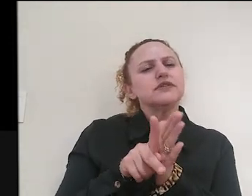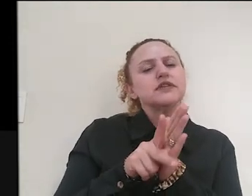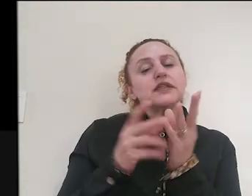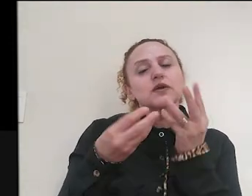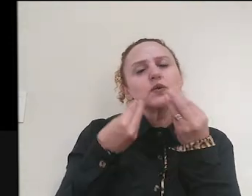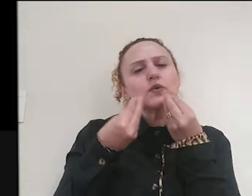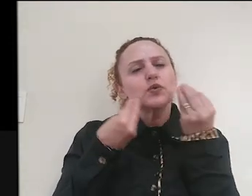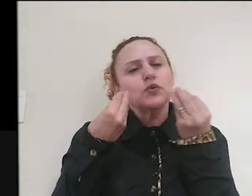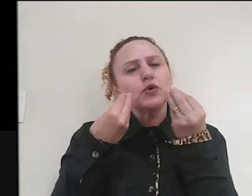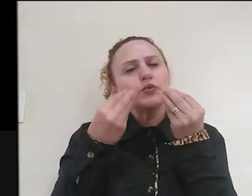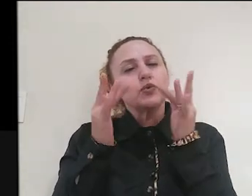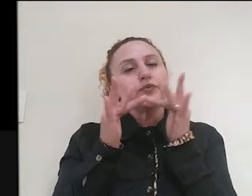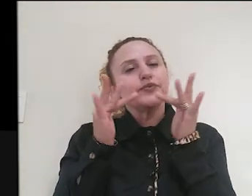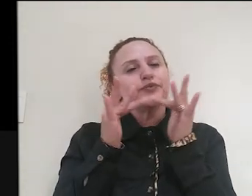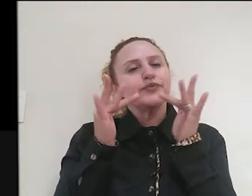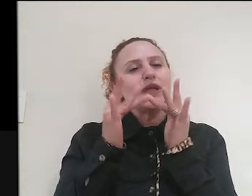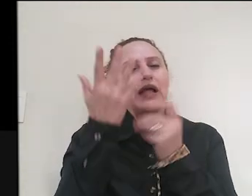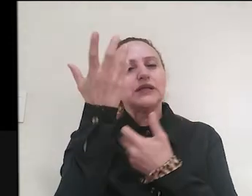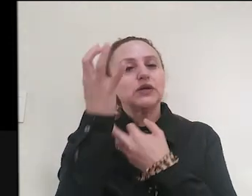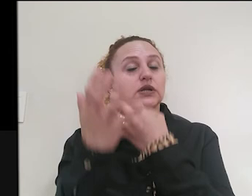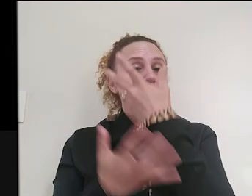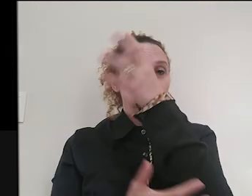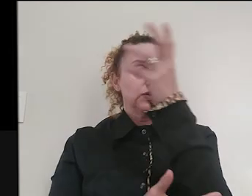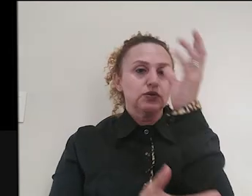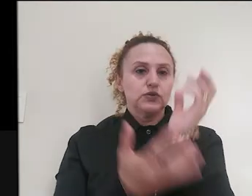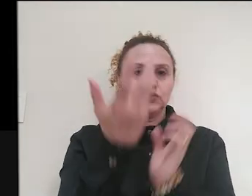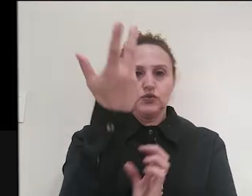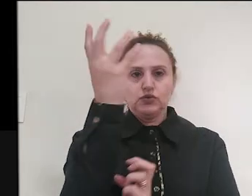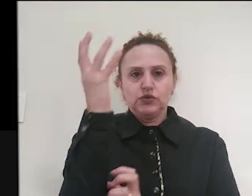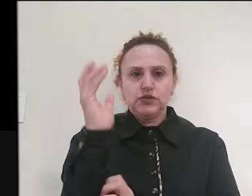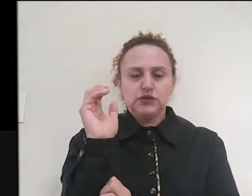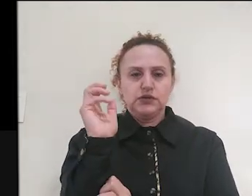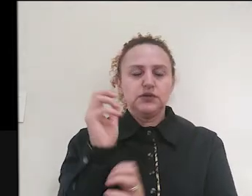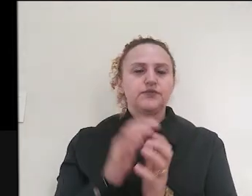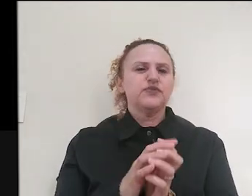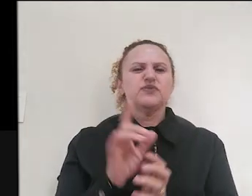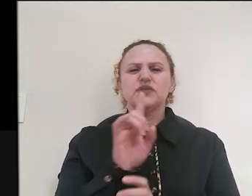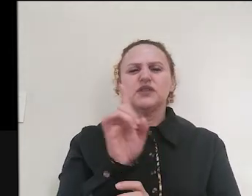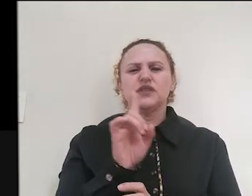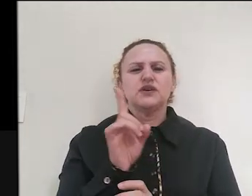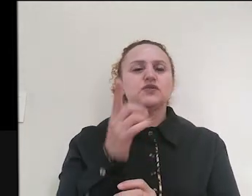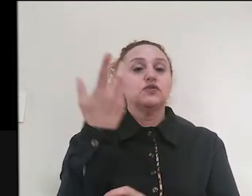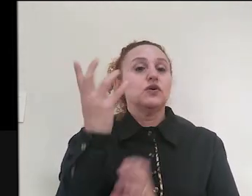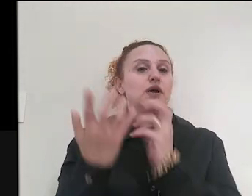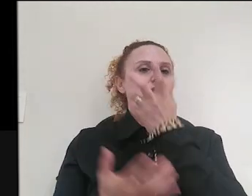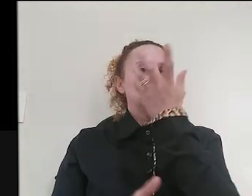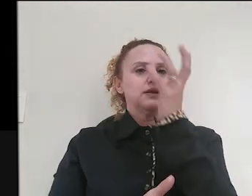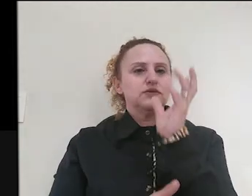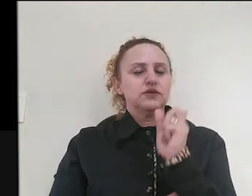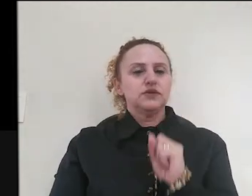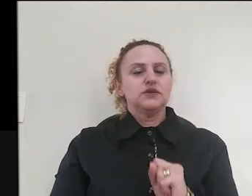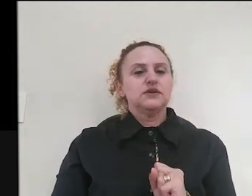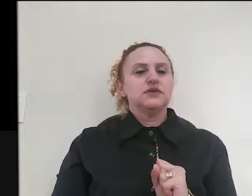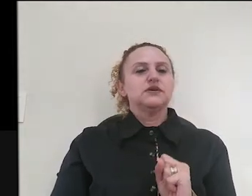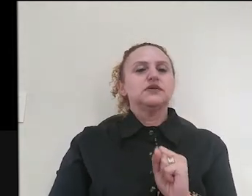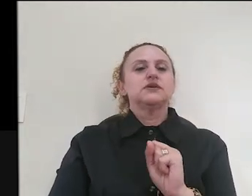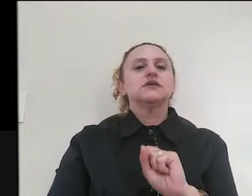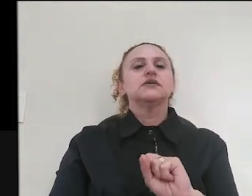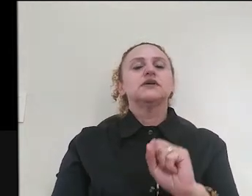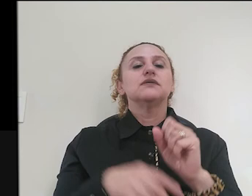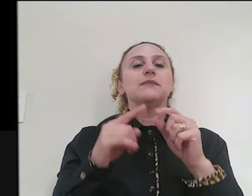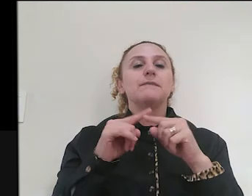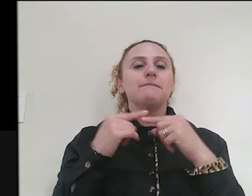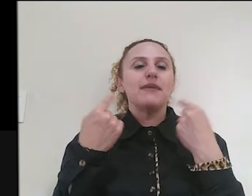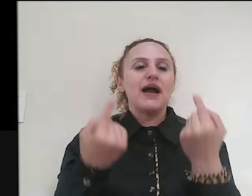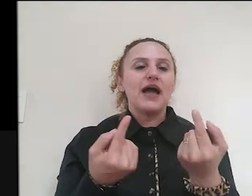com a natureza e da gente enxergar a natureza como uma coisa mais ampla também. Não é a natureza só aquilo que é totalmente natural, digamos assim, mas também aquilo